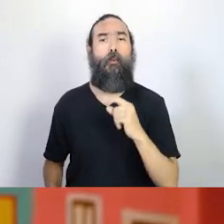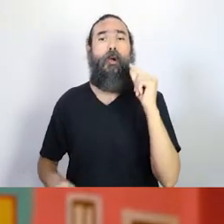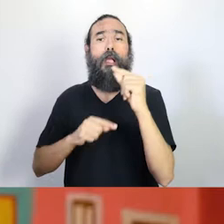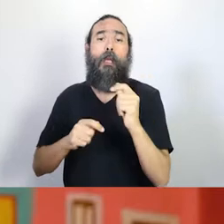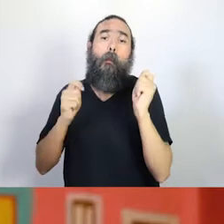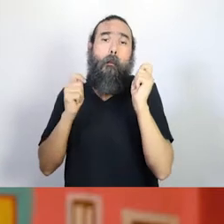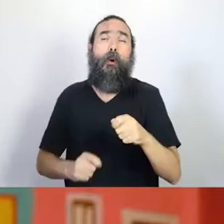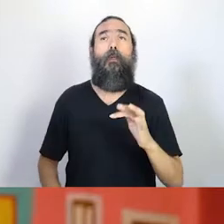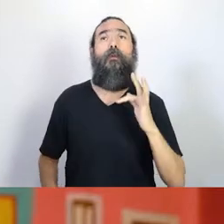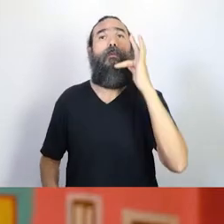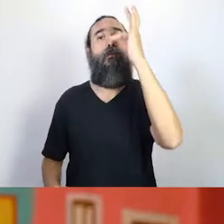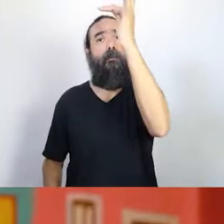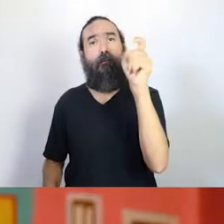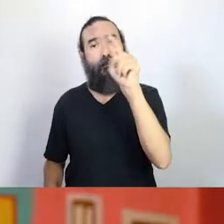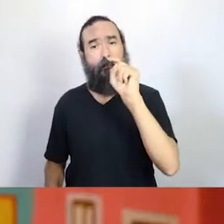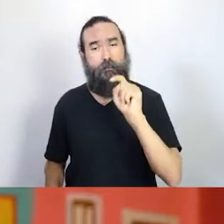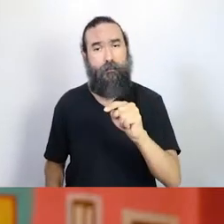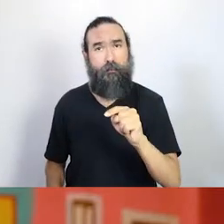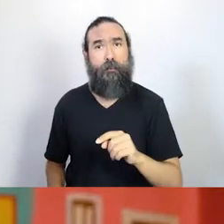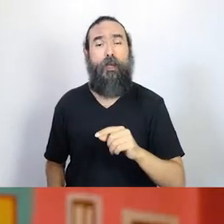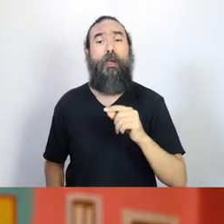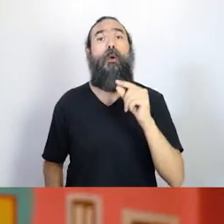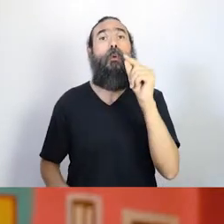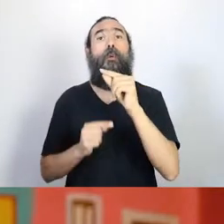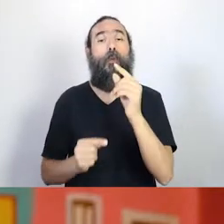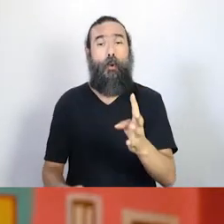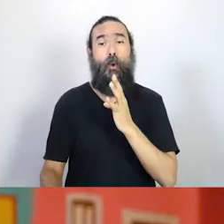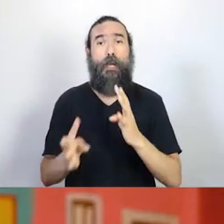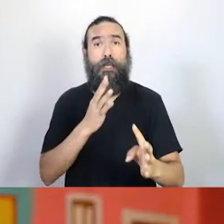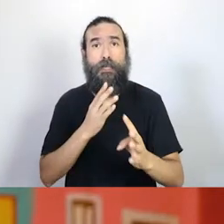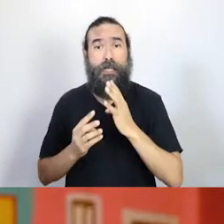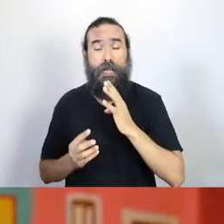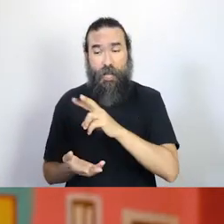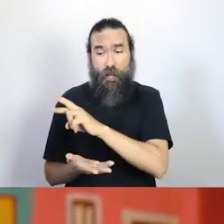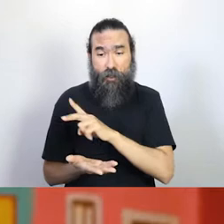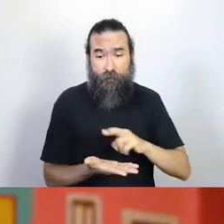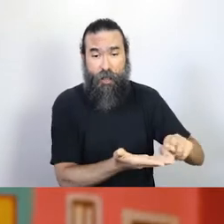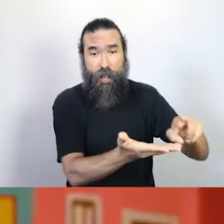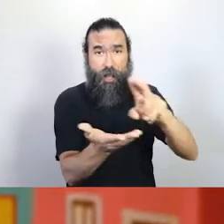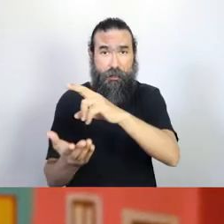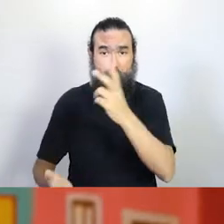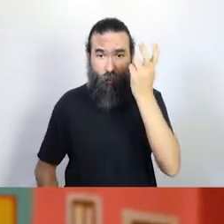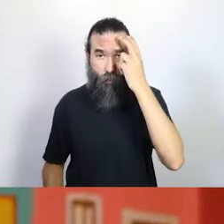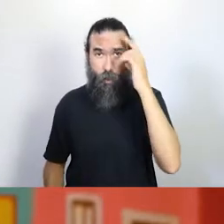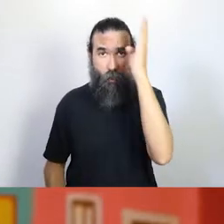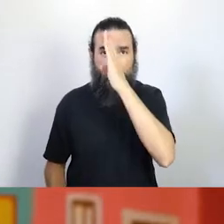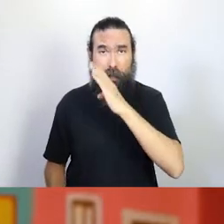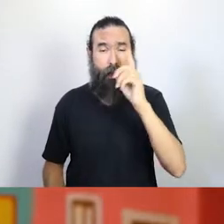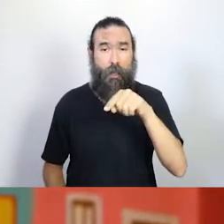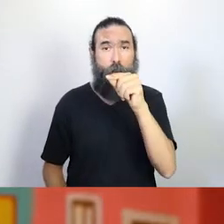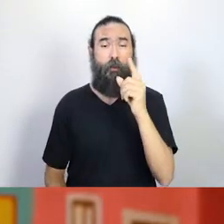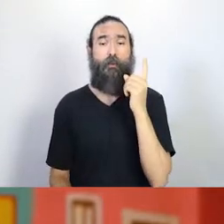podemos ser no futuro. No reconhecimento da diferença é que a gente consegue encontrar